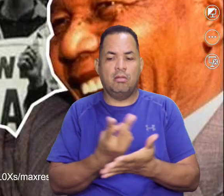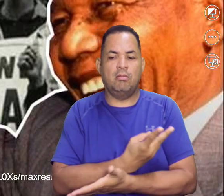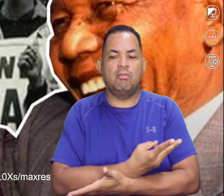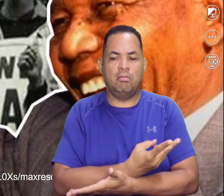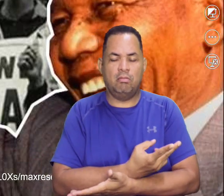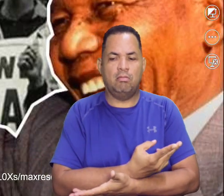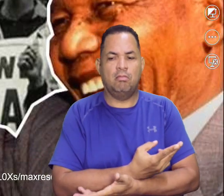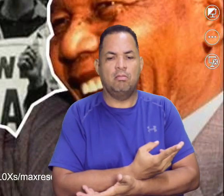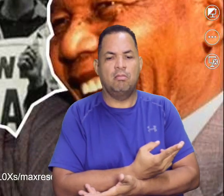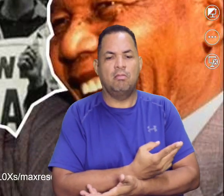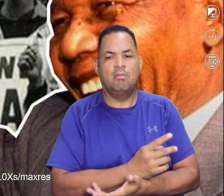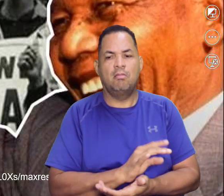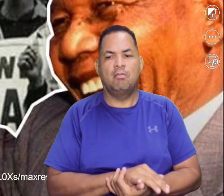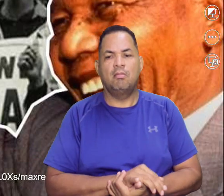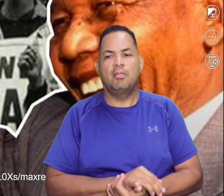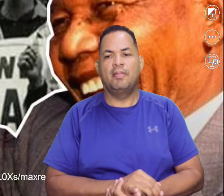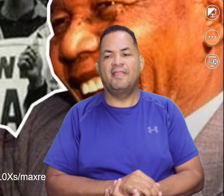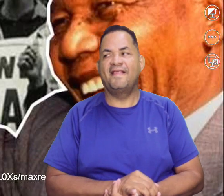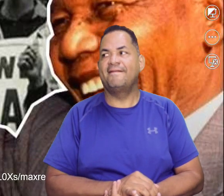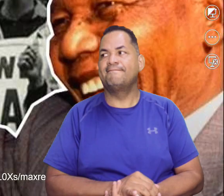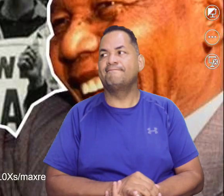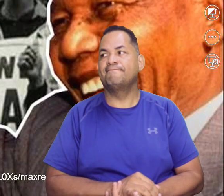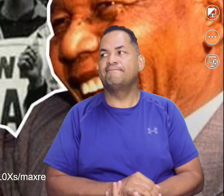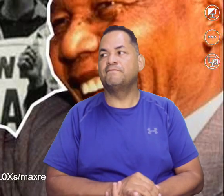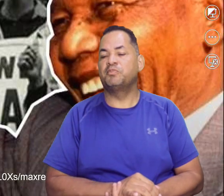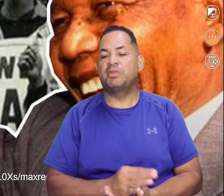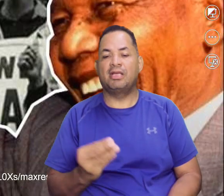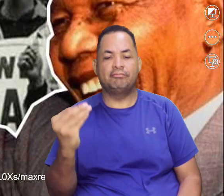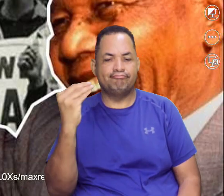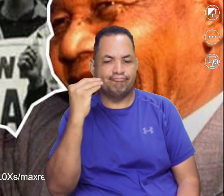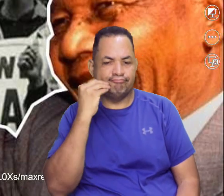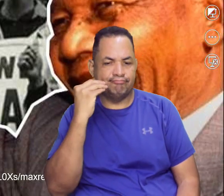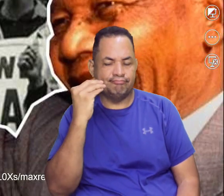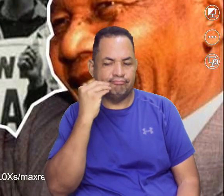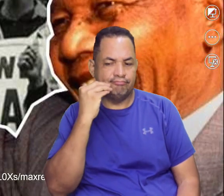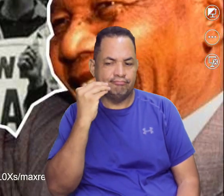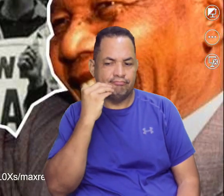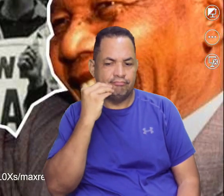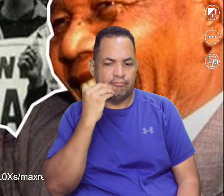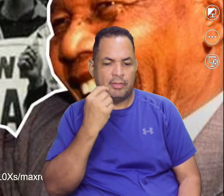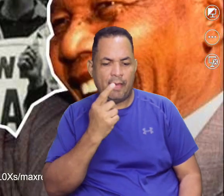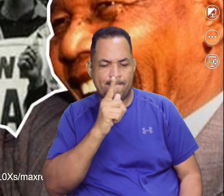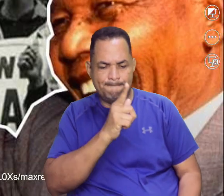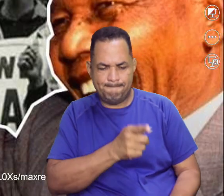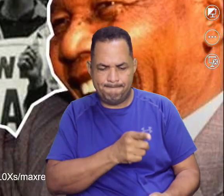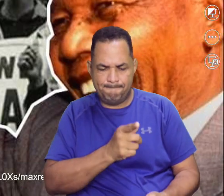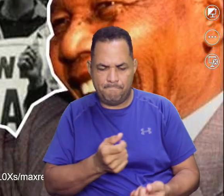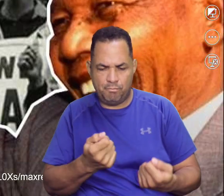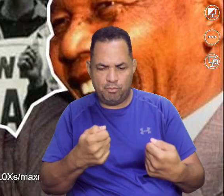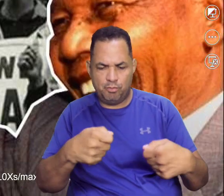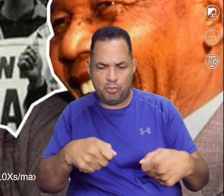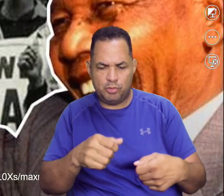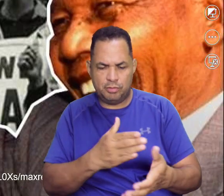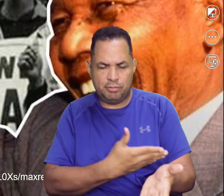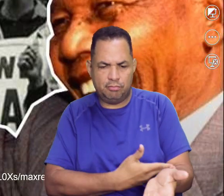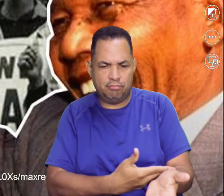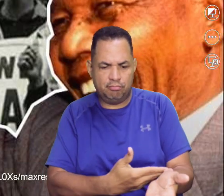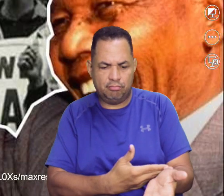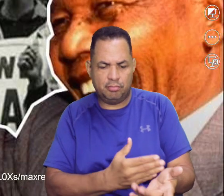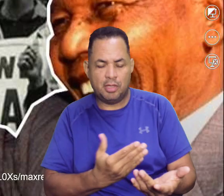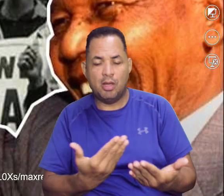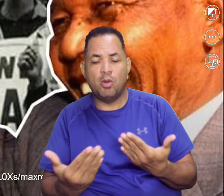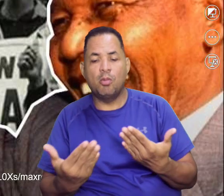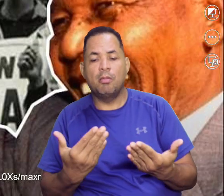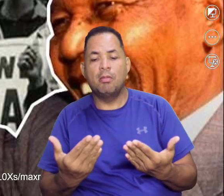acontecer? Vai acontecer uma tentativa de domínio do poder pelos brancos em